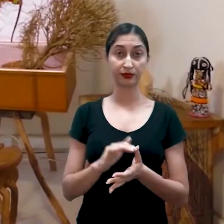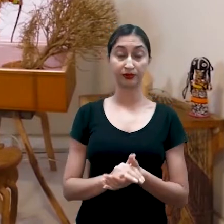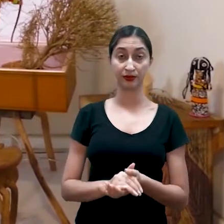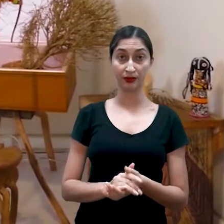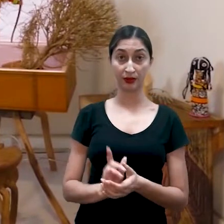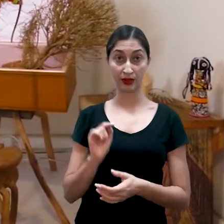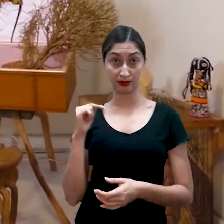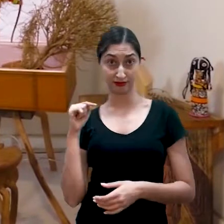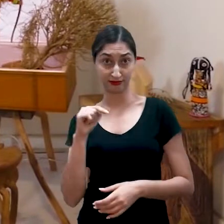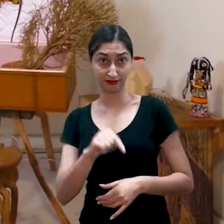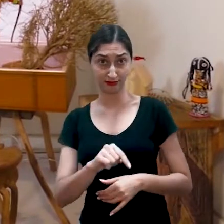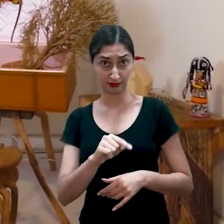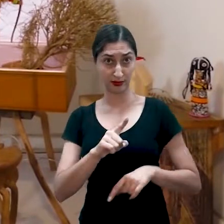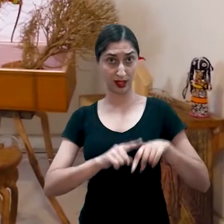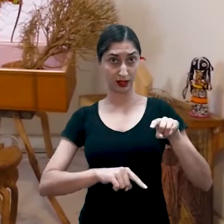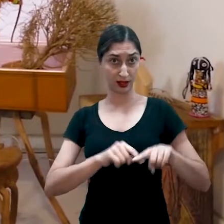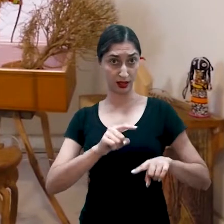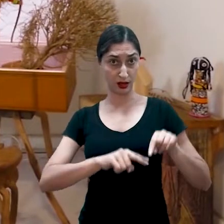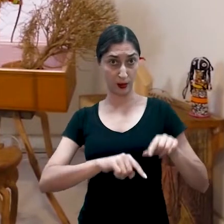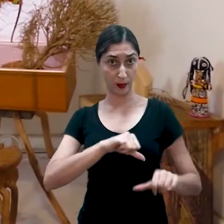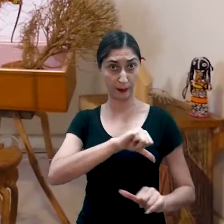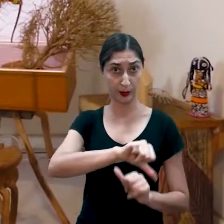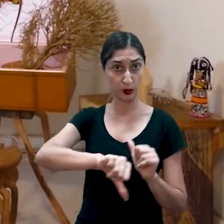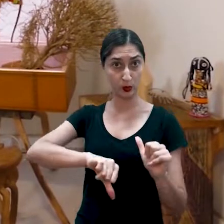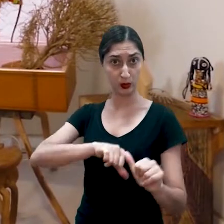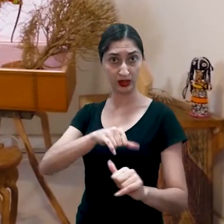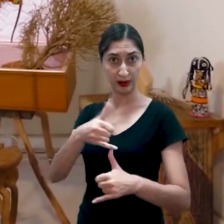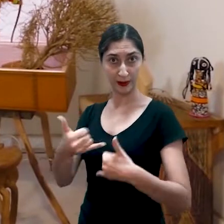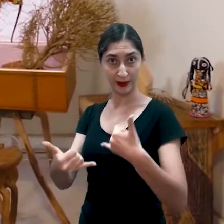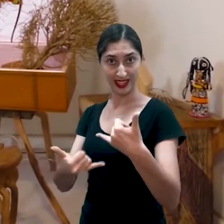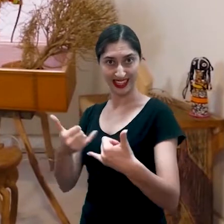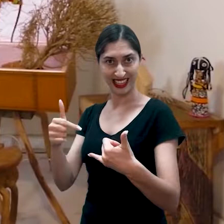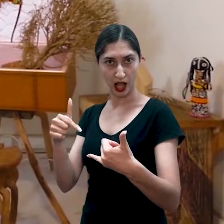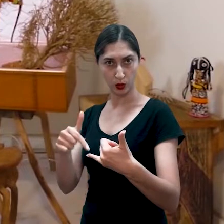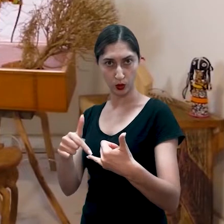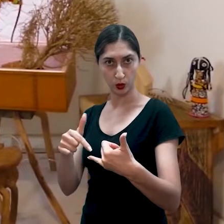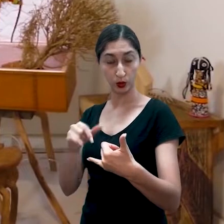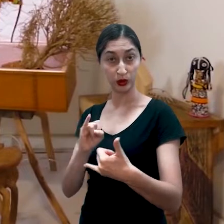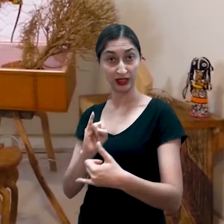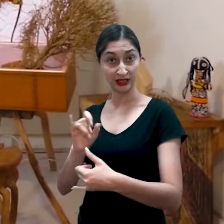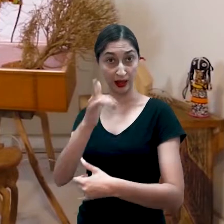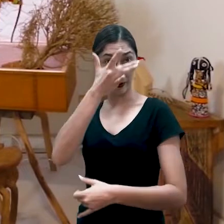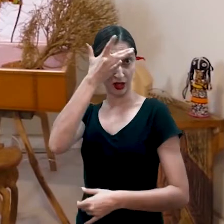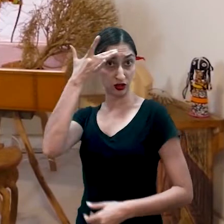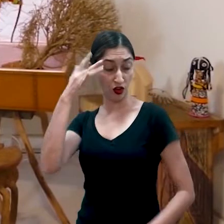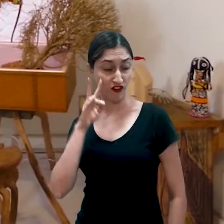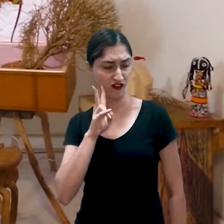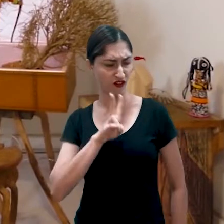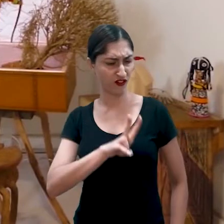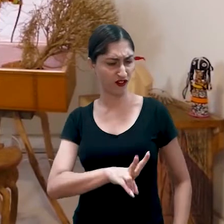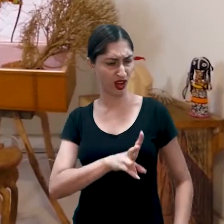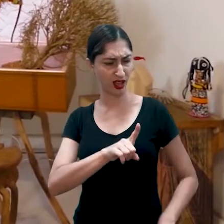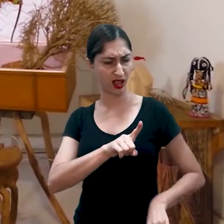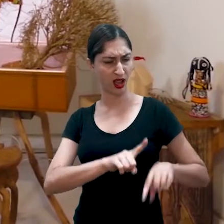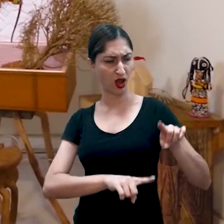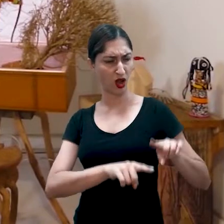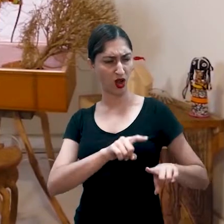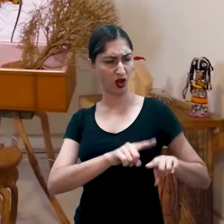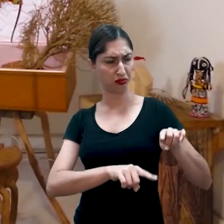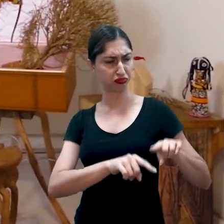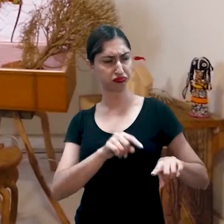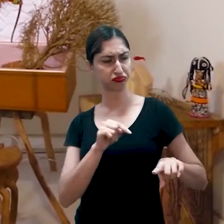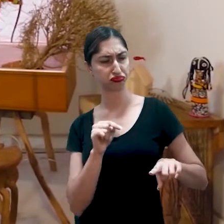Uma coisa só vira brinquedo quando alguém olha aquilo como um